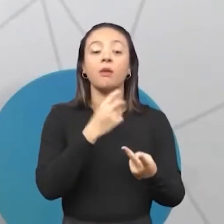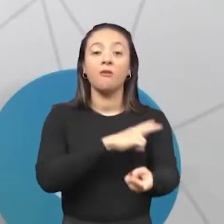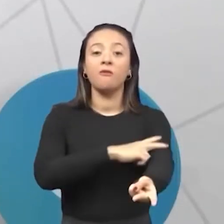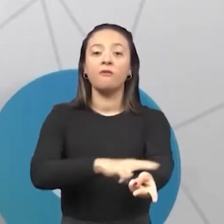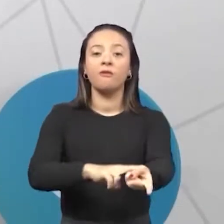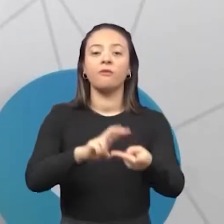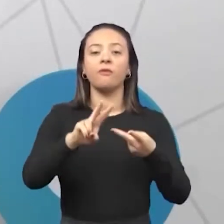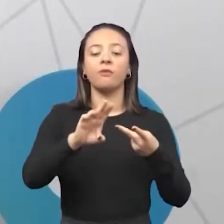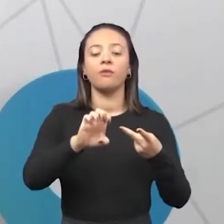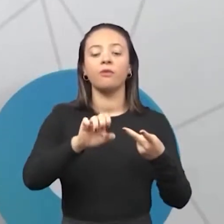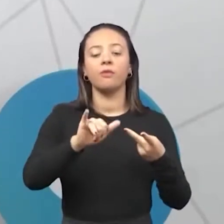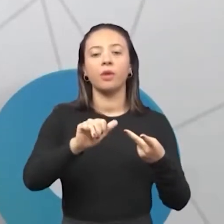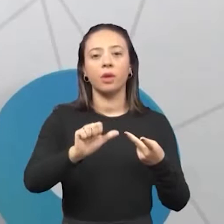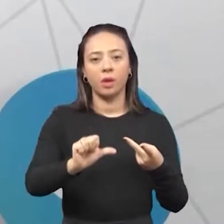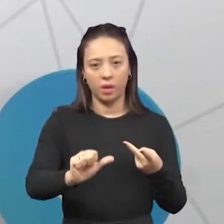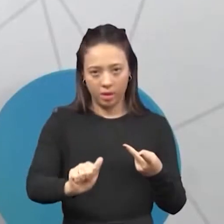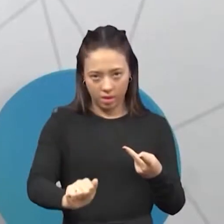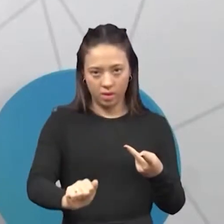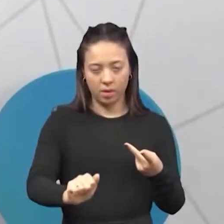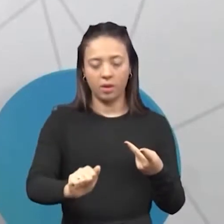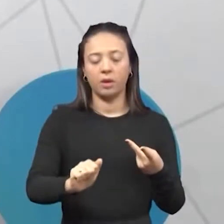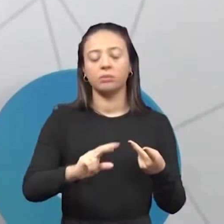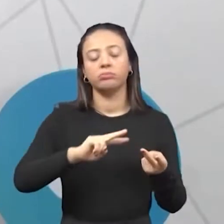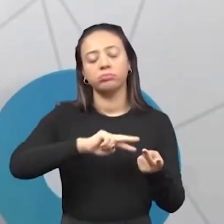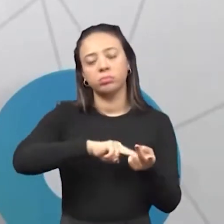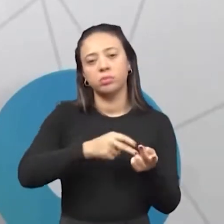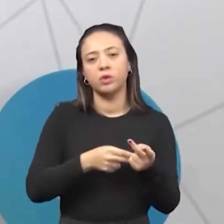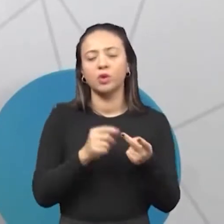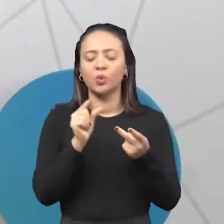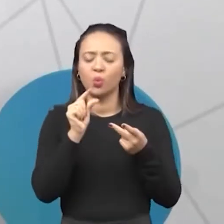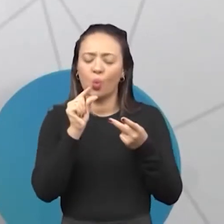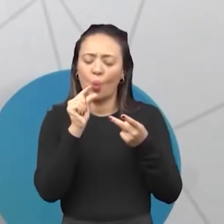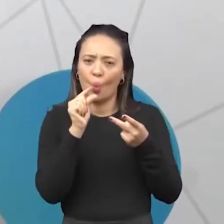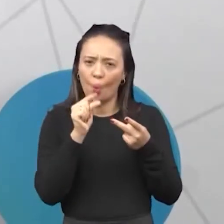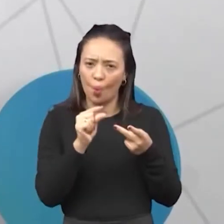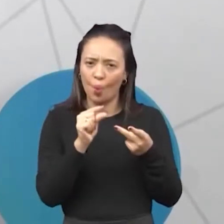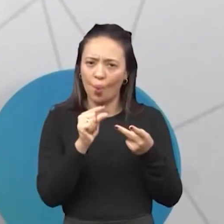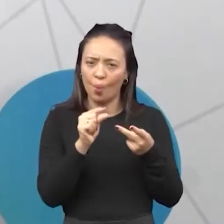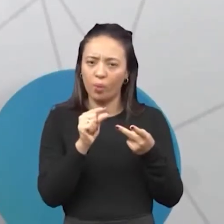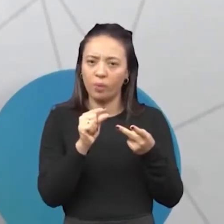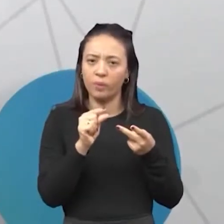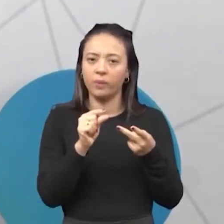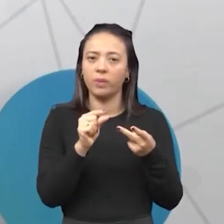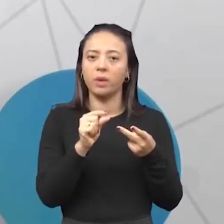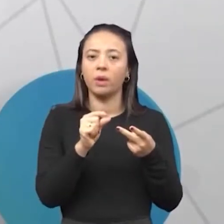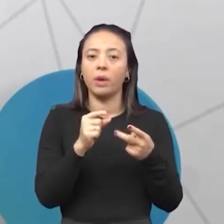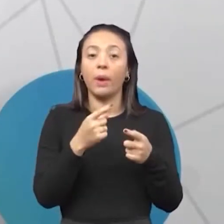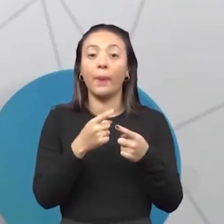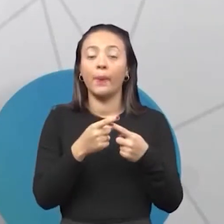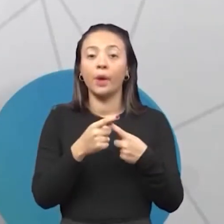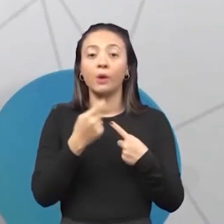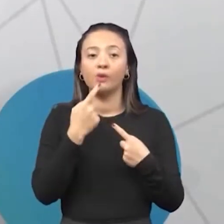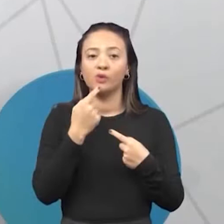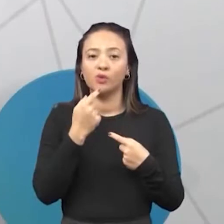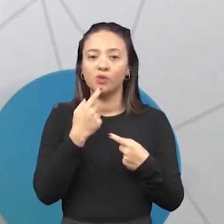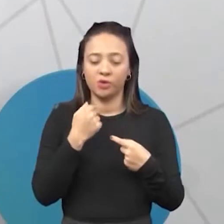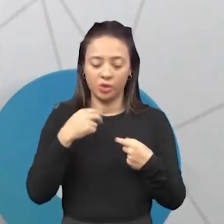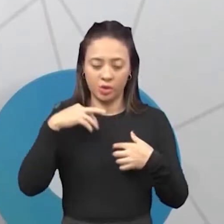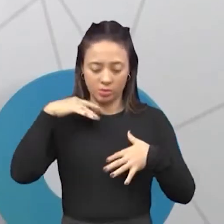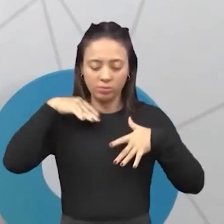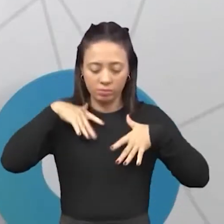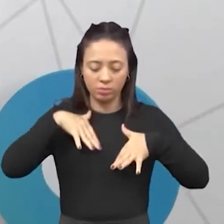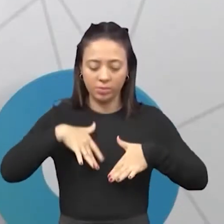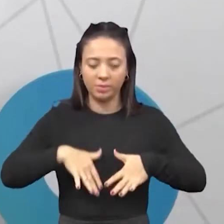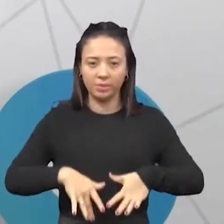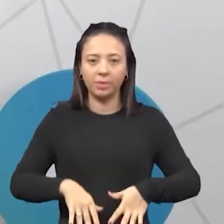uma espessura menor, um calibre menor. Não precisa de tanta resistência, porque o sangue não passa com tanta pressão. E